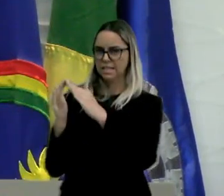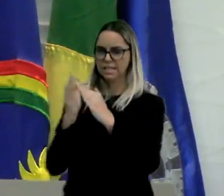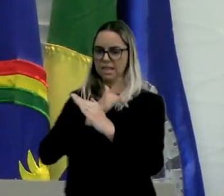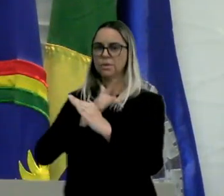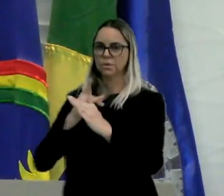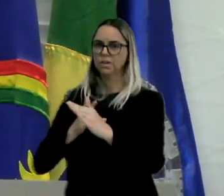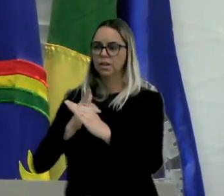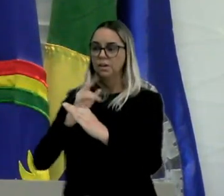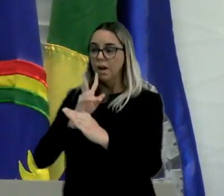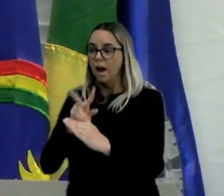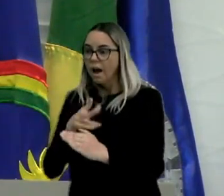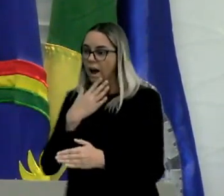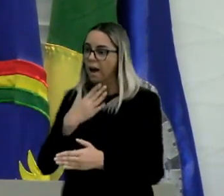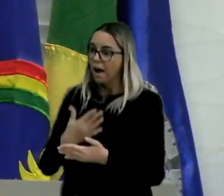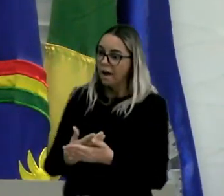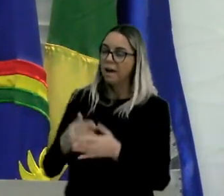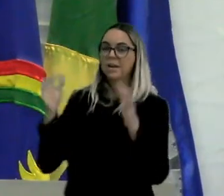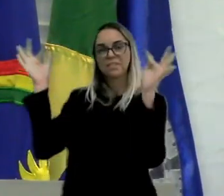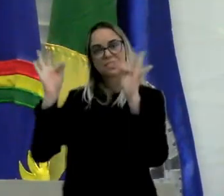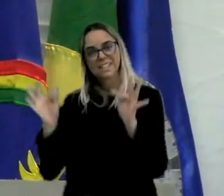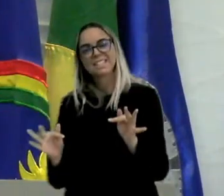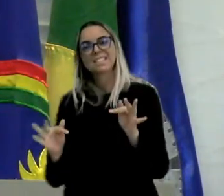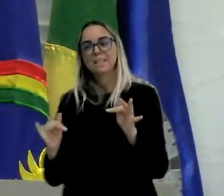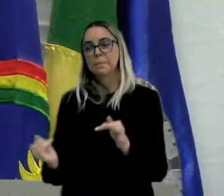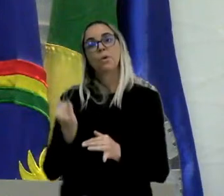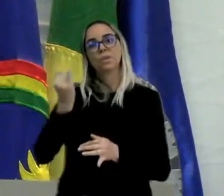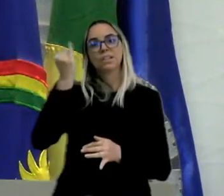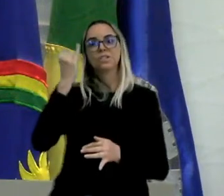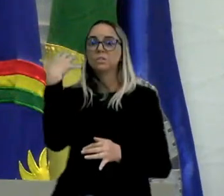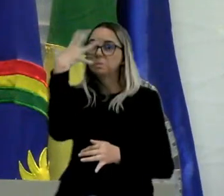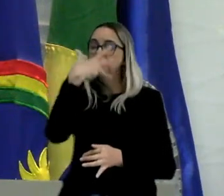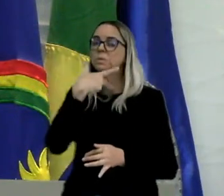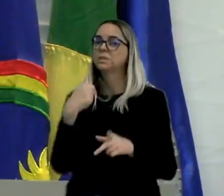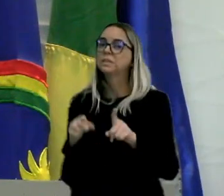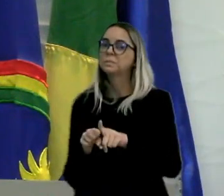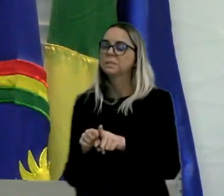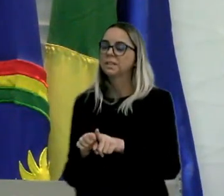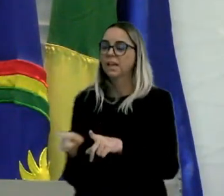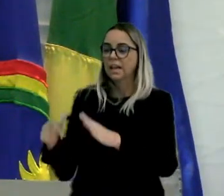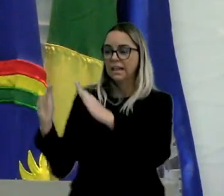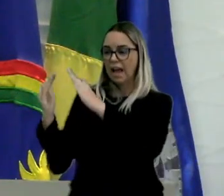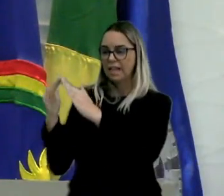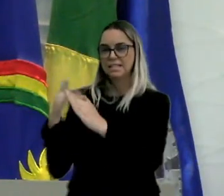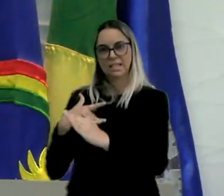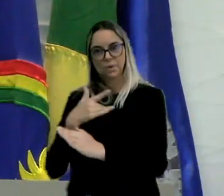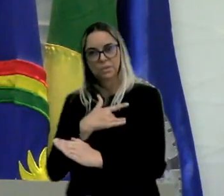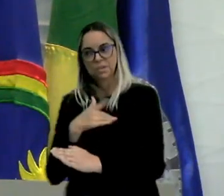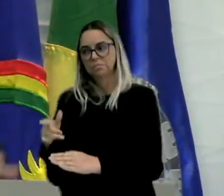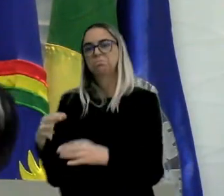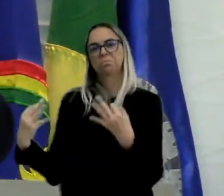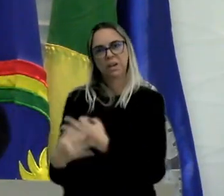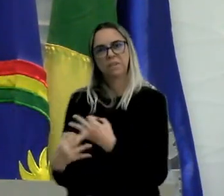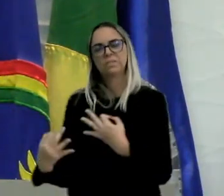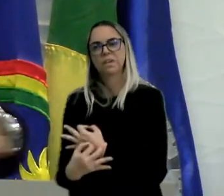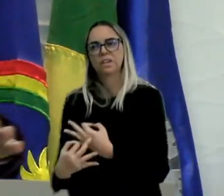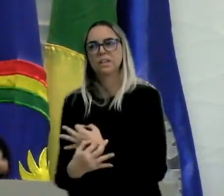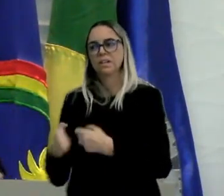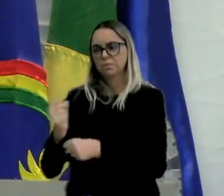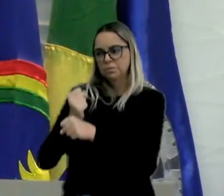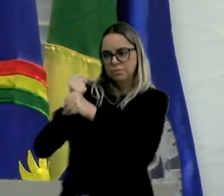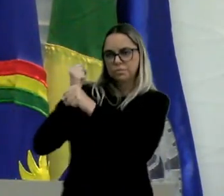e ver aquela obra tão importante e como vai ficar bonito o posto de saúde da Vila do Espírito Santo uma reforma